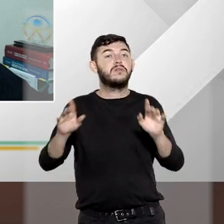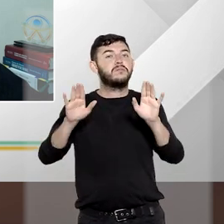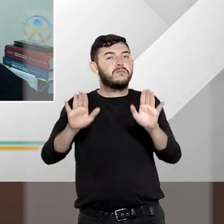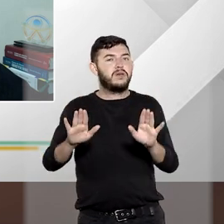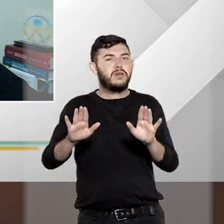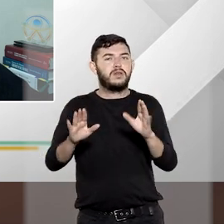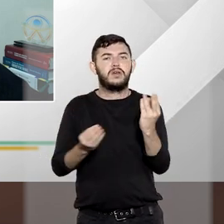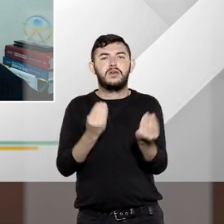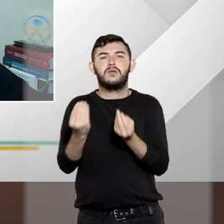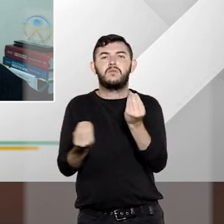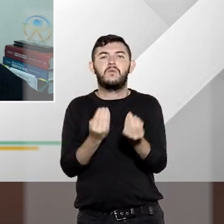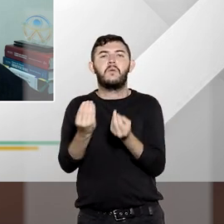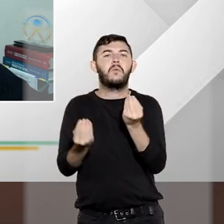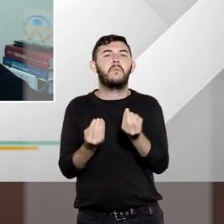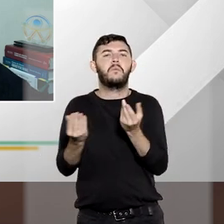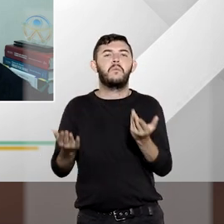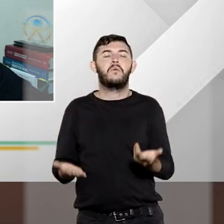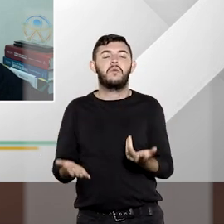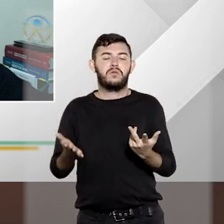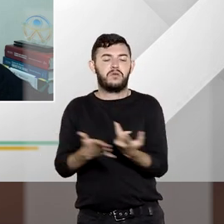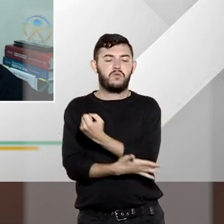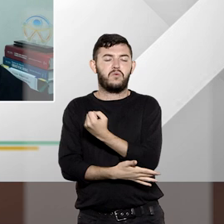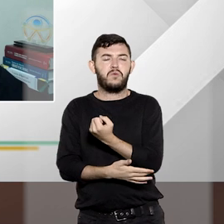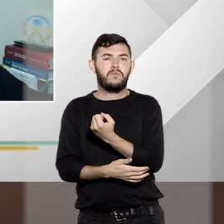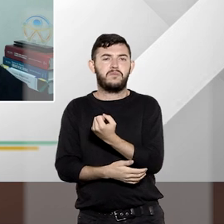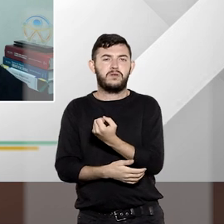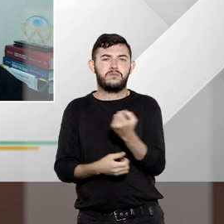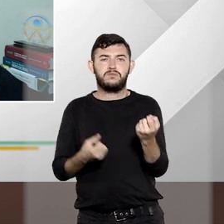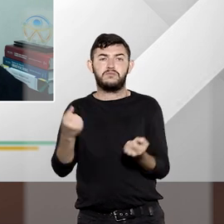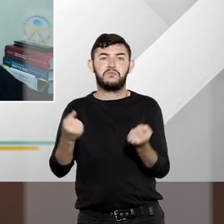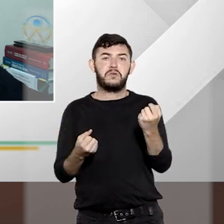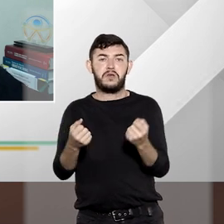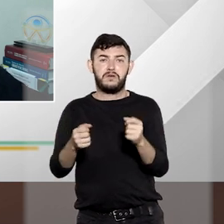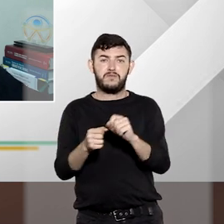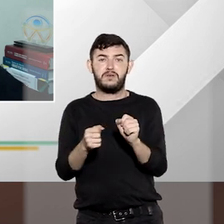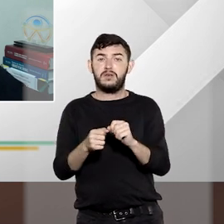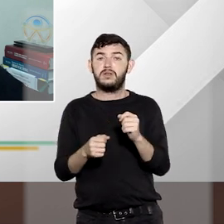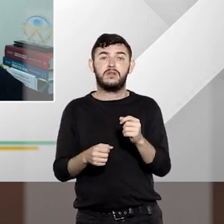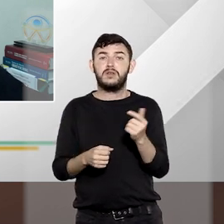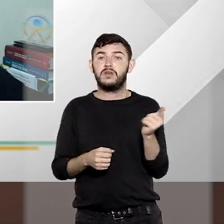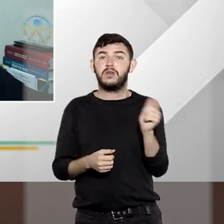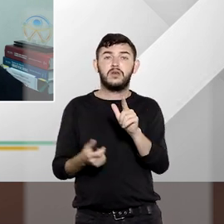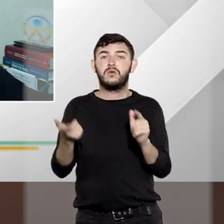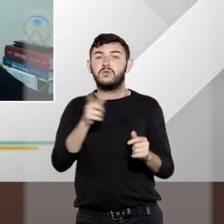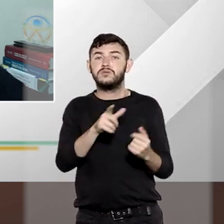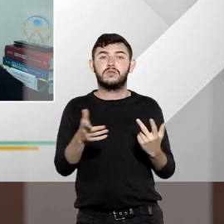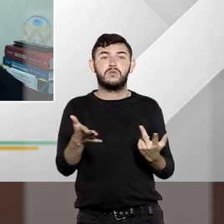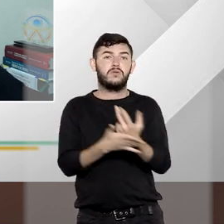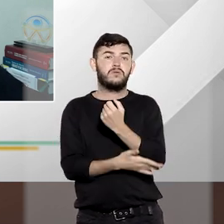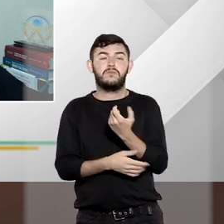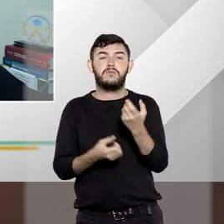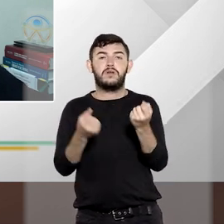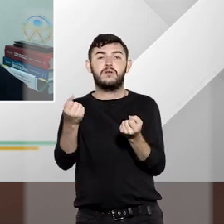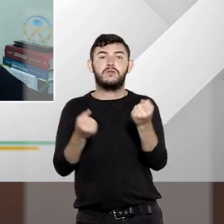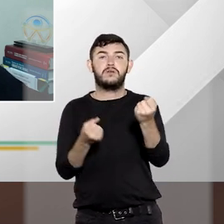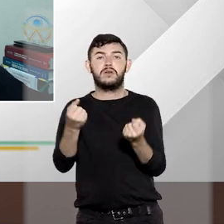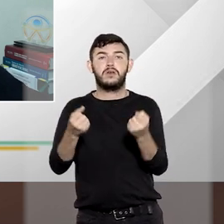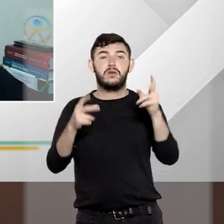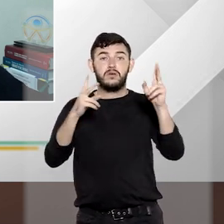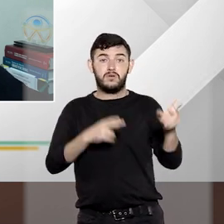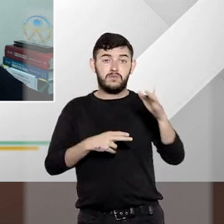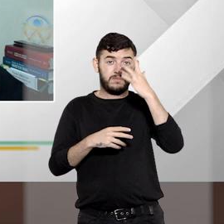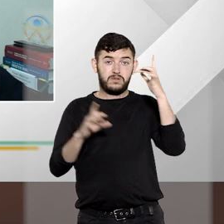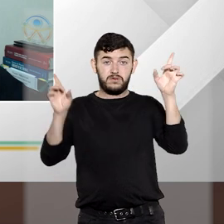né, como é que é feita essa compra e como se consegue adquirir um carro, comprar um carro na condição